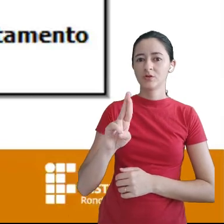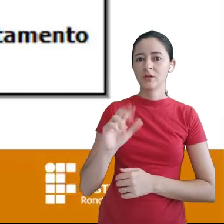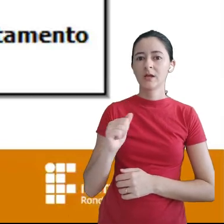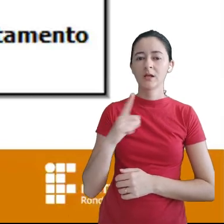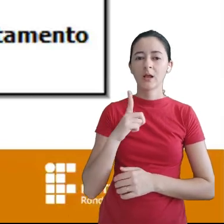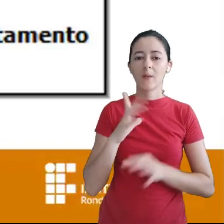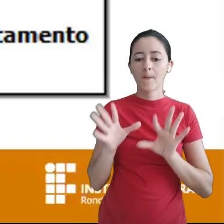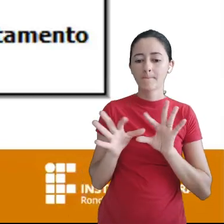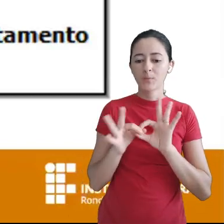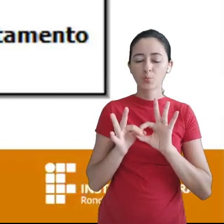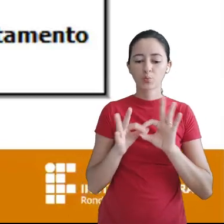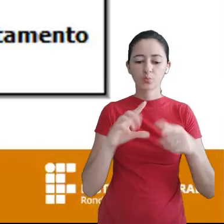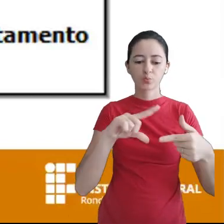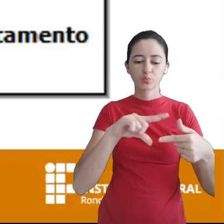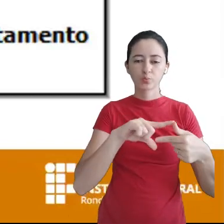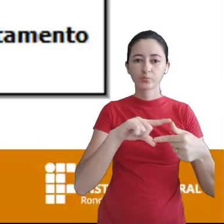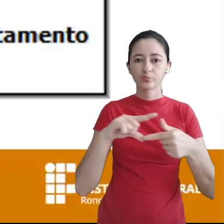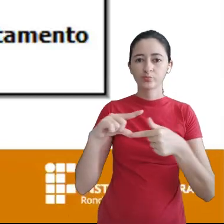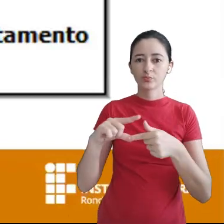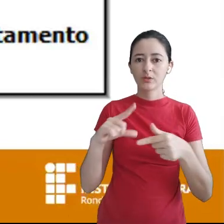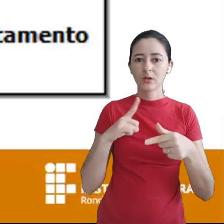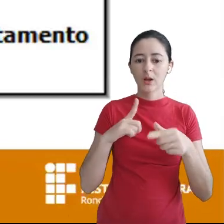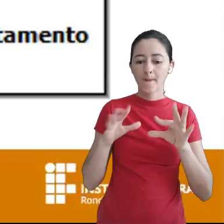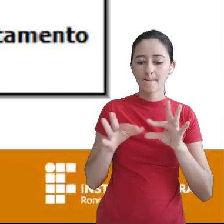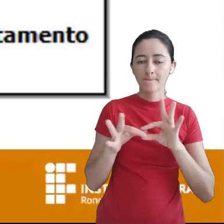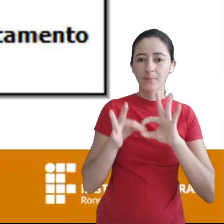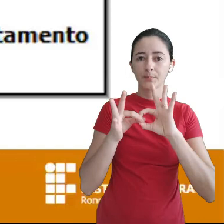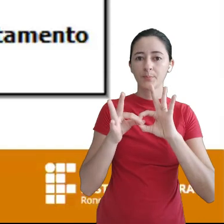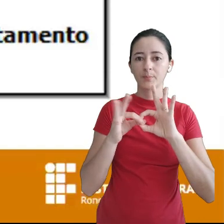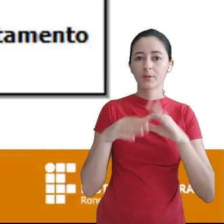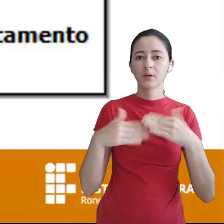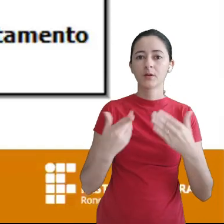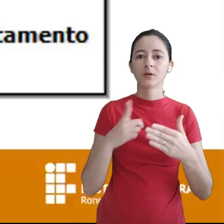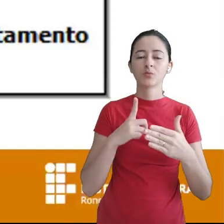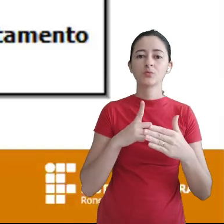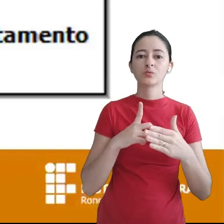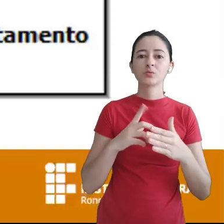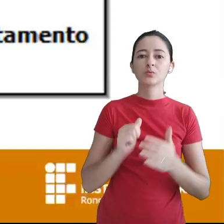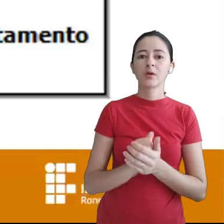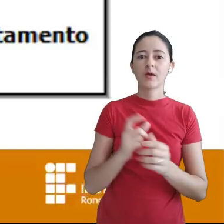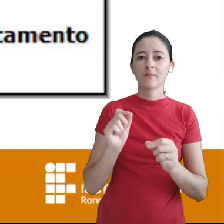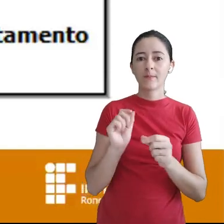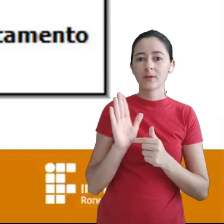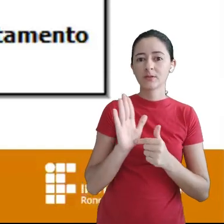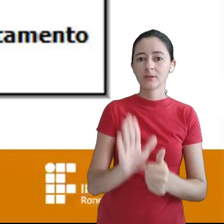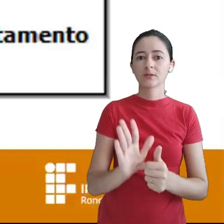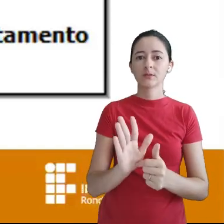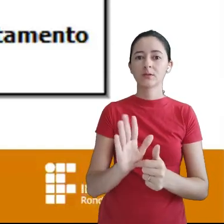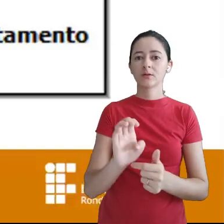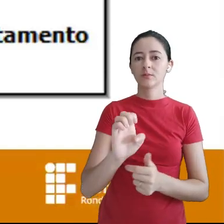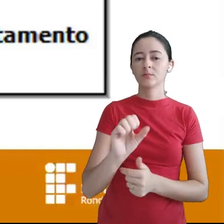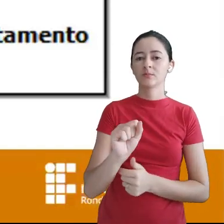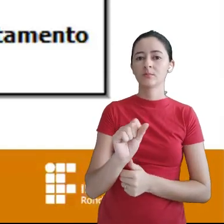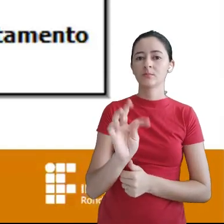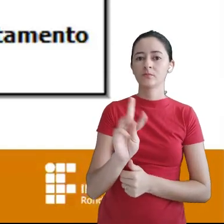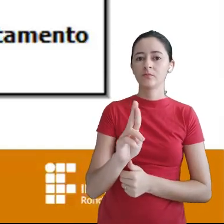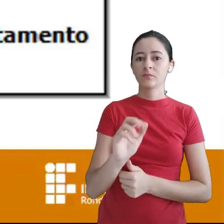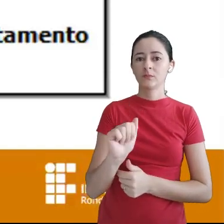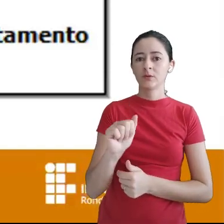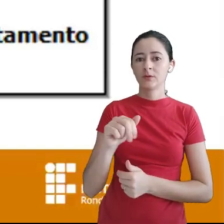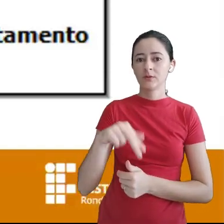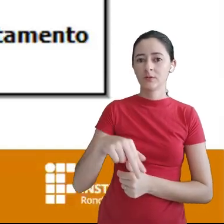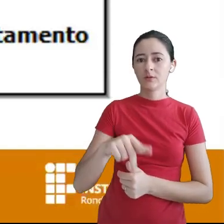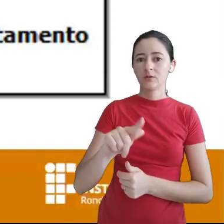chave que amarra uma tabela na outra. E quem diz onde vai ser a estrangeira é o